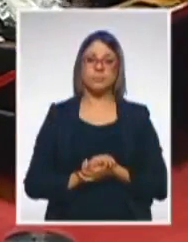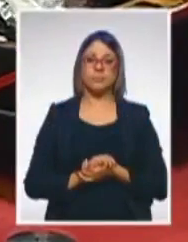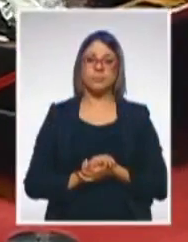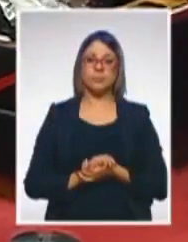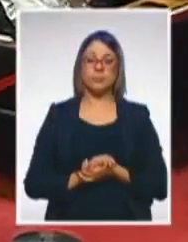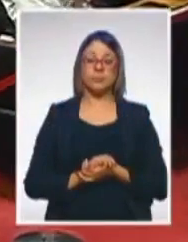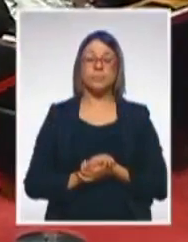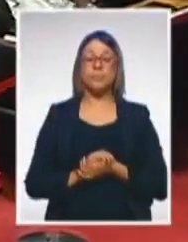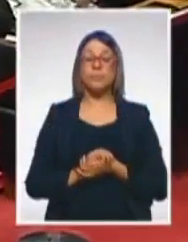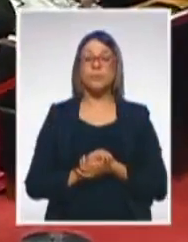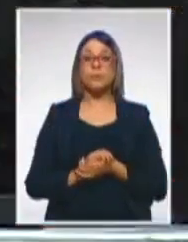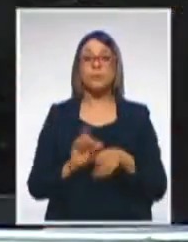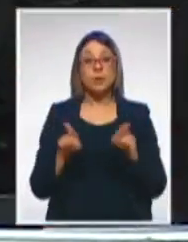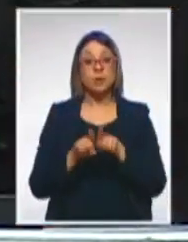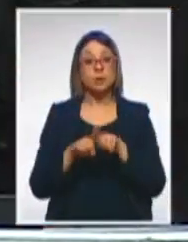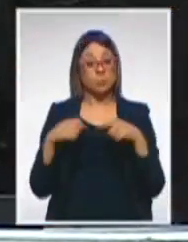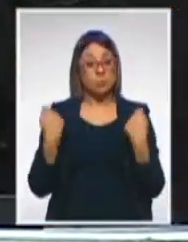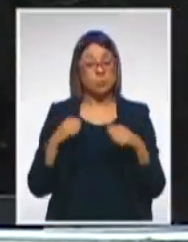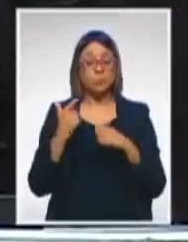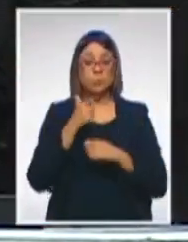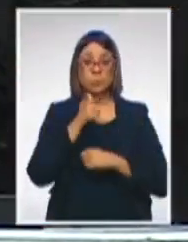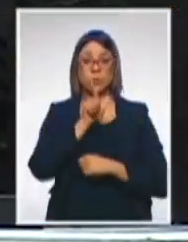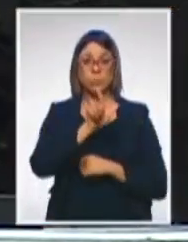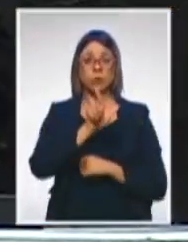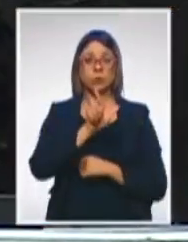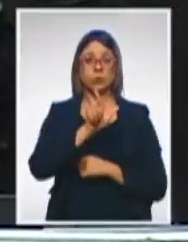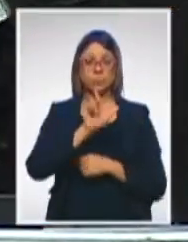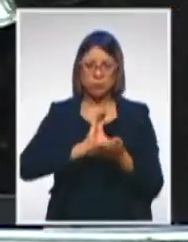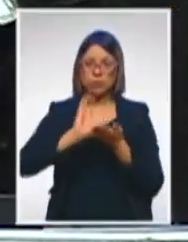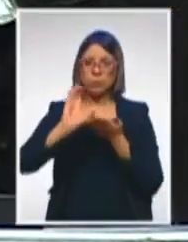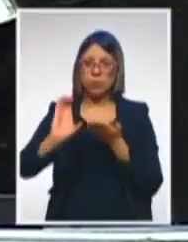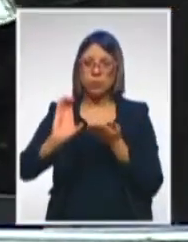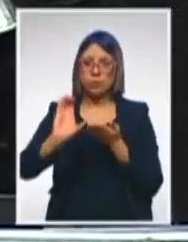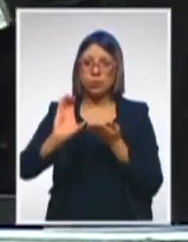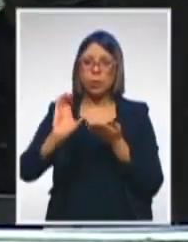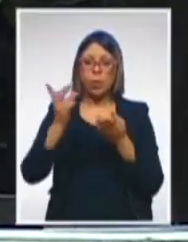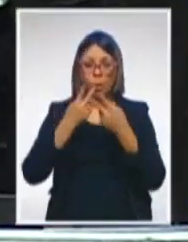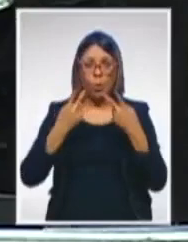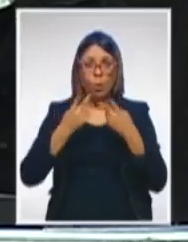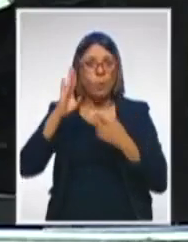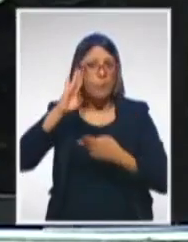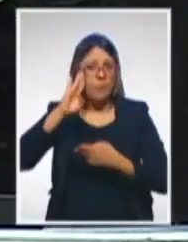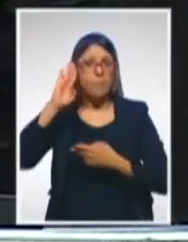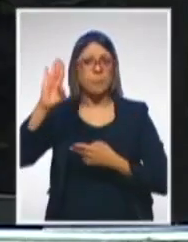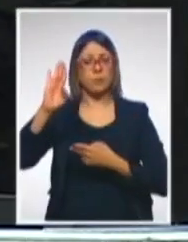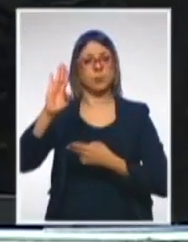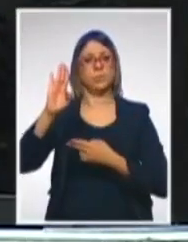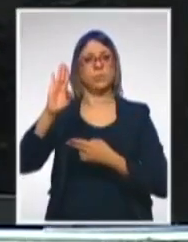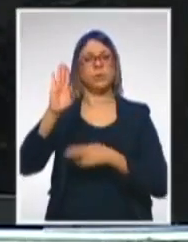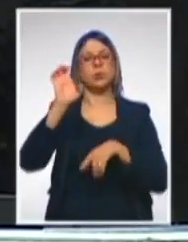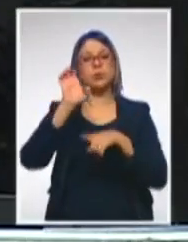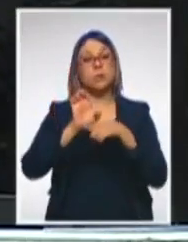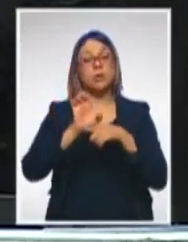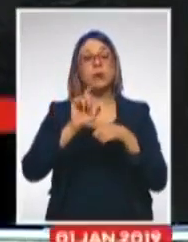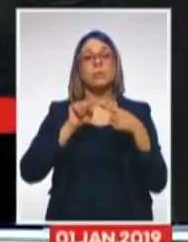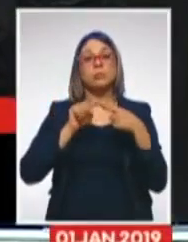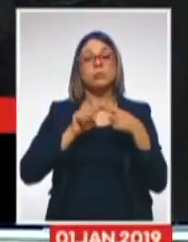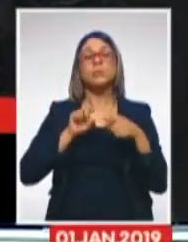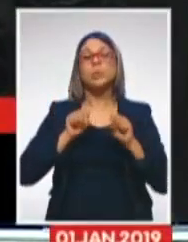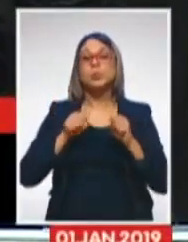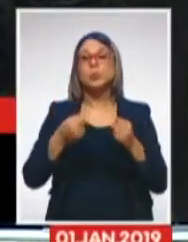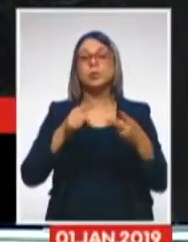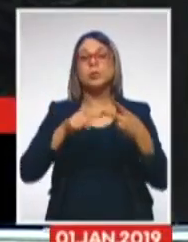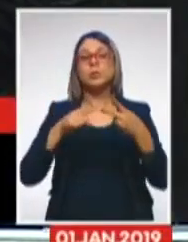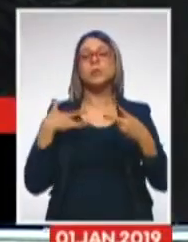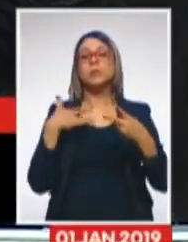E para que possamos ter condições de investir no que deve ser as prioridades do Estado, que são